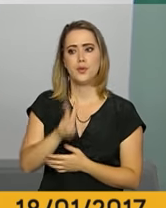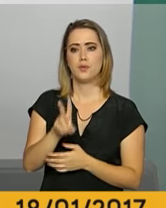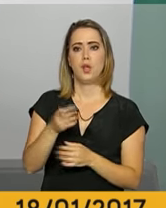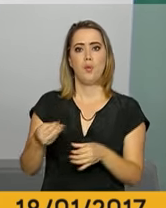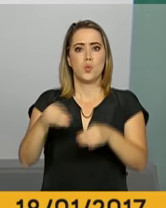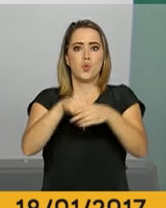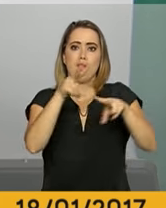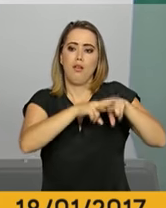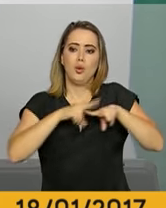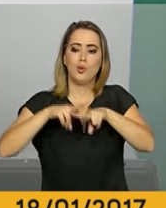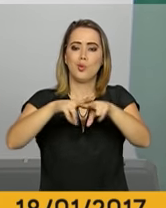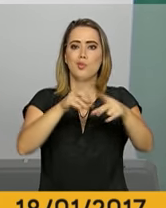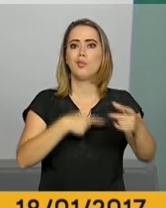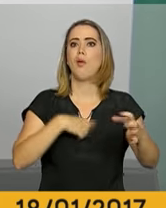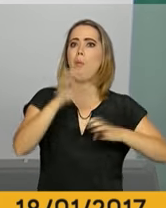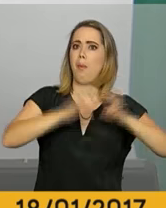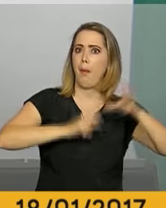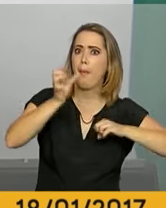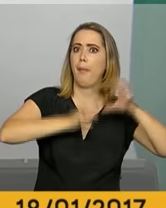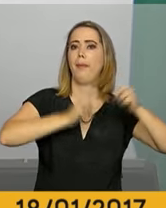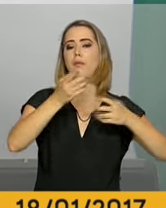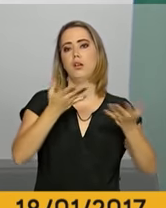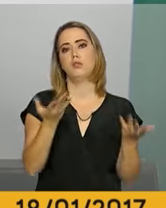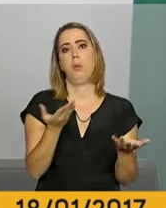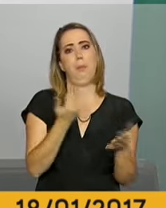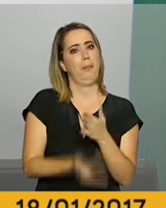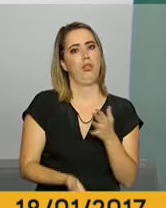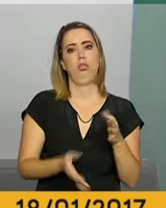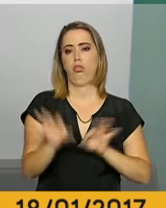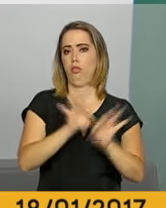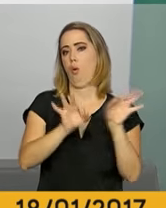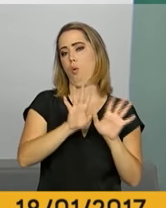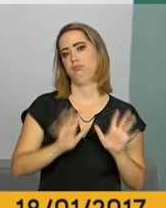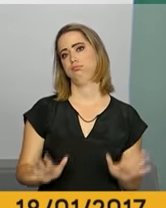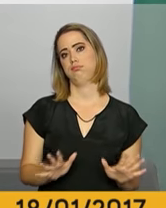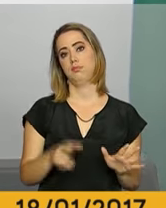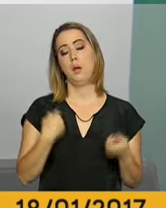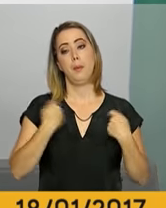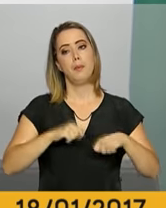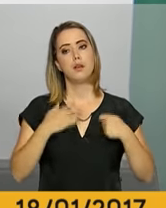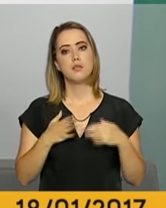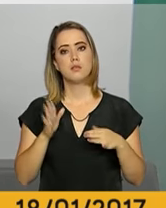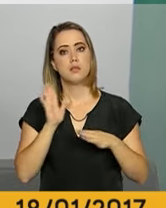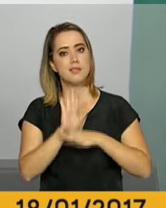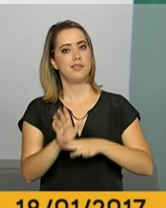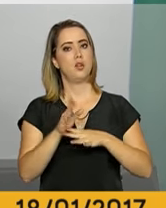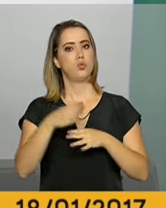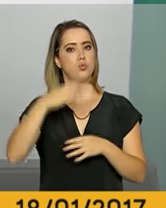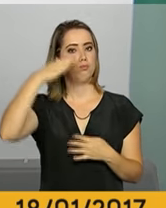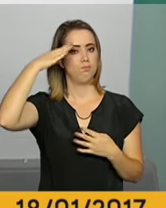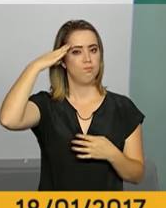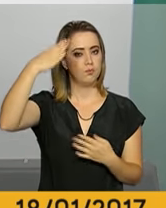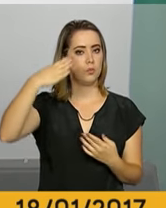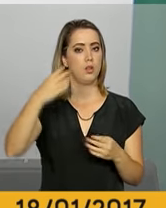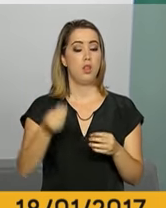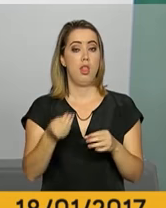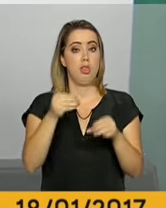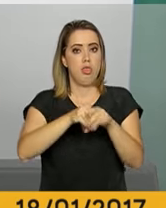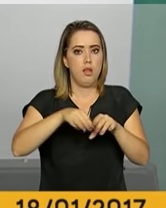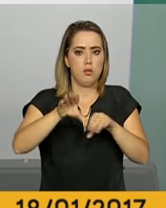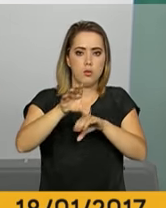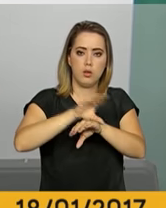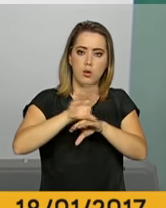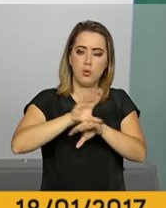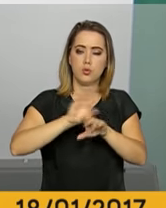completa, integral, em alguns presídios do país, é preciso uma interferência amparado pela Constituição, e daí o